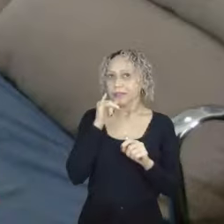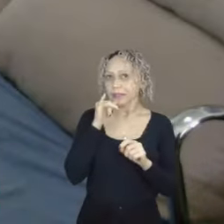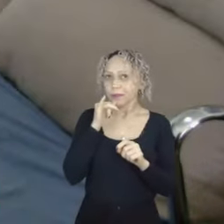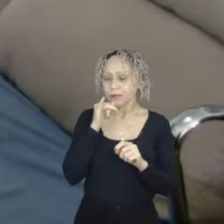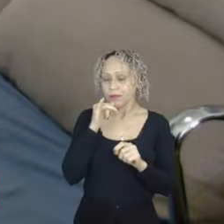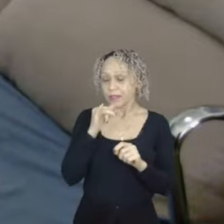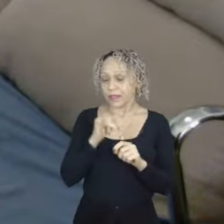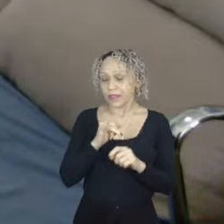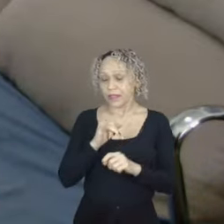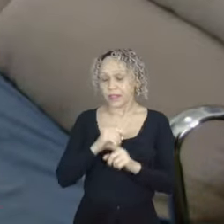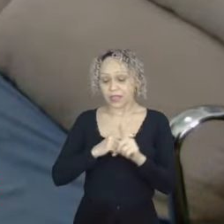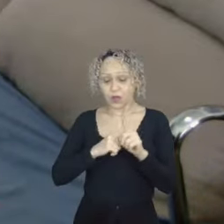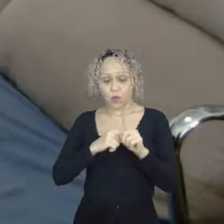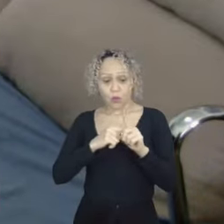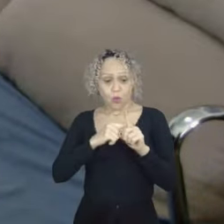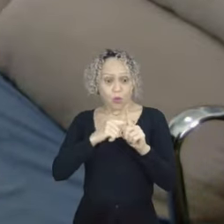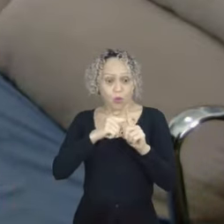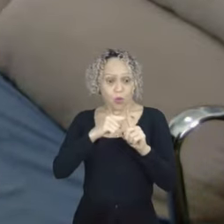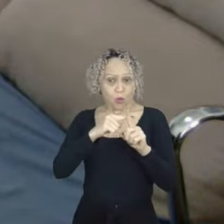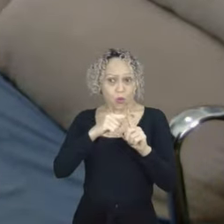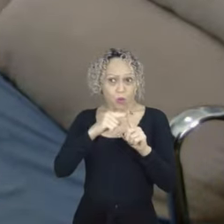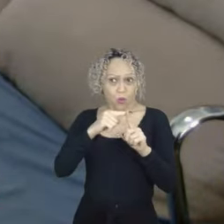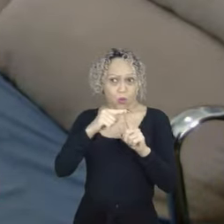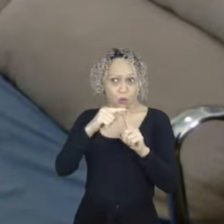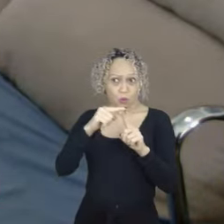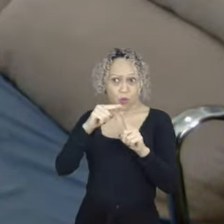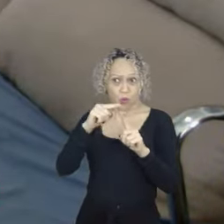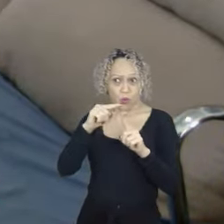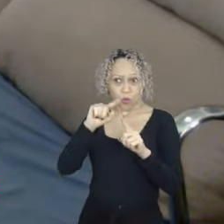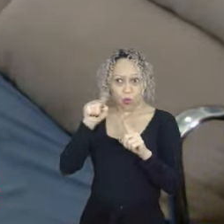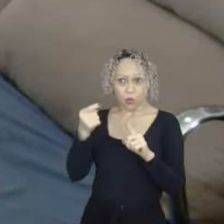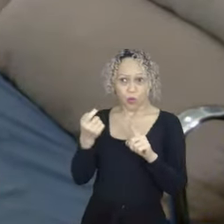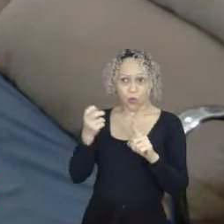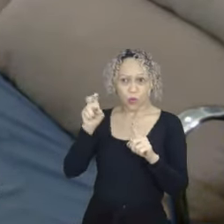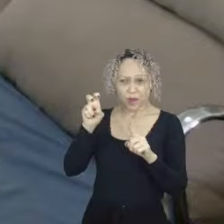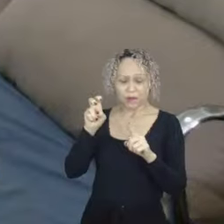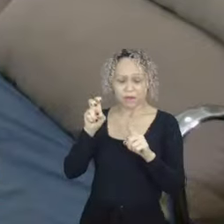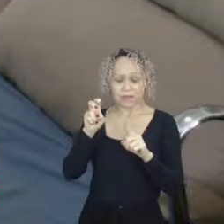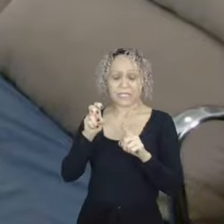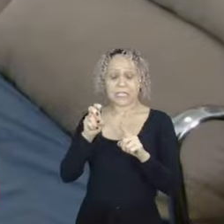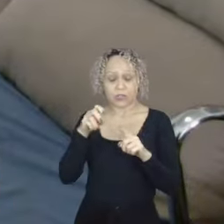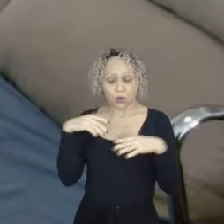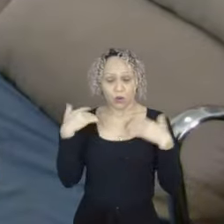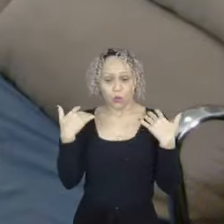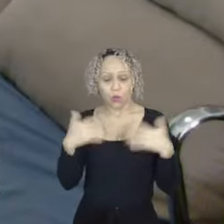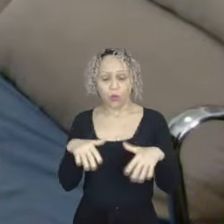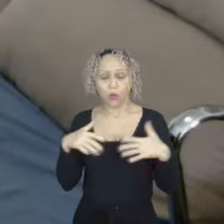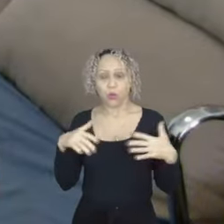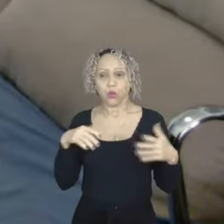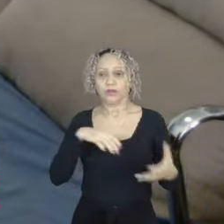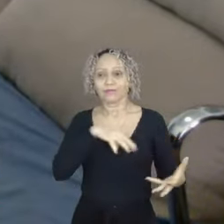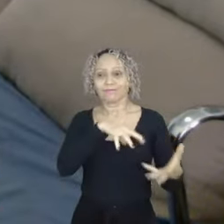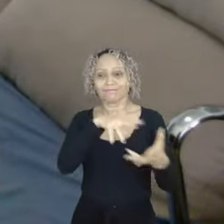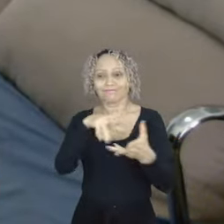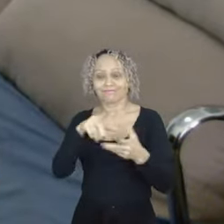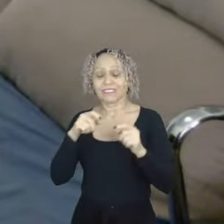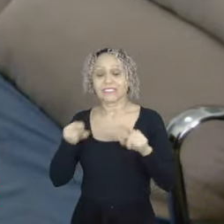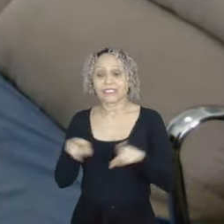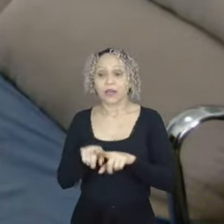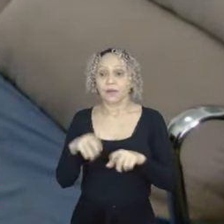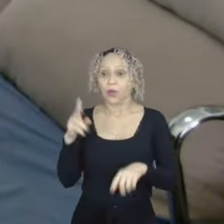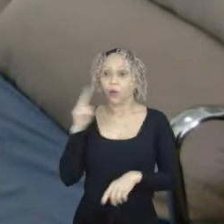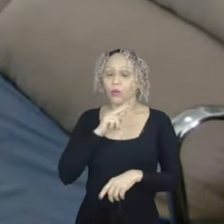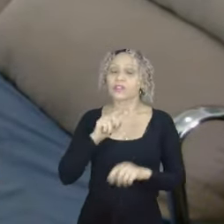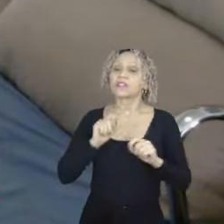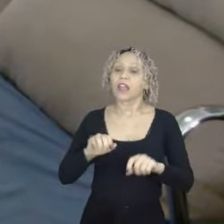na superfície terrestre. Isso consta do documento. O comunicado conjunto também alerta para a urgência da adoção de medidas de